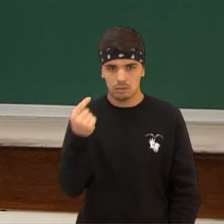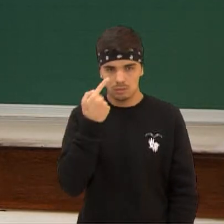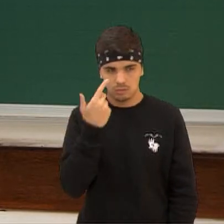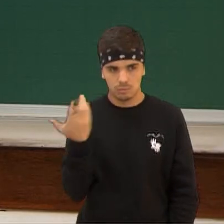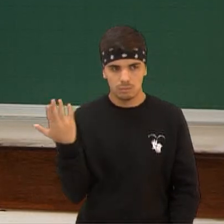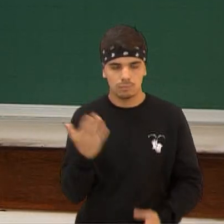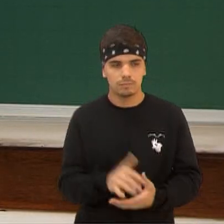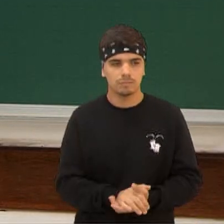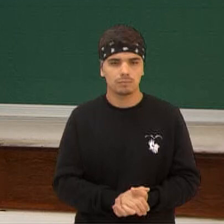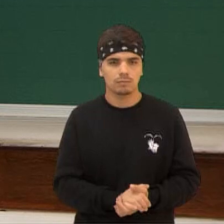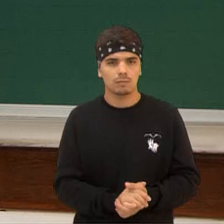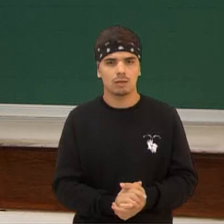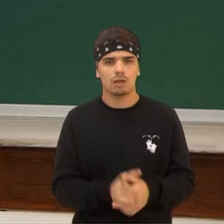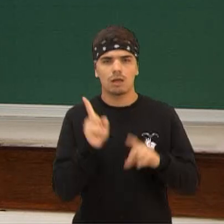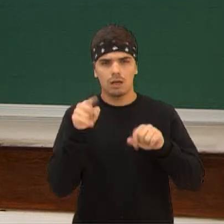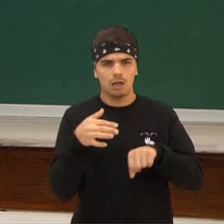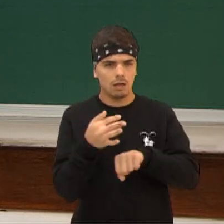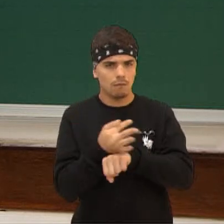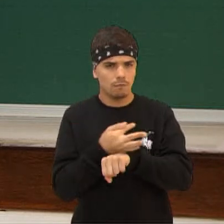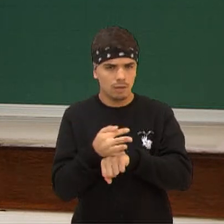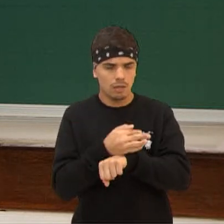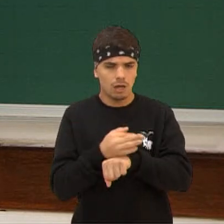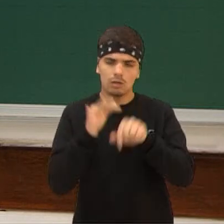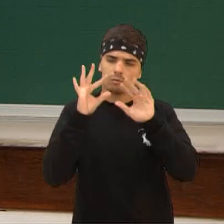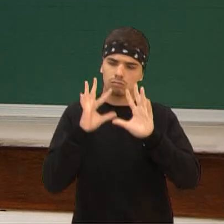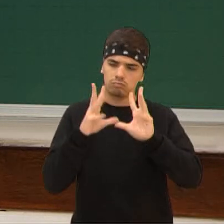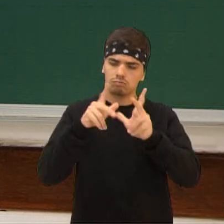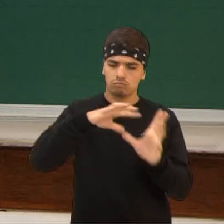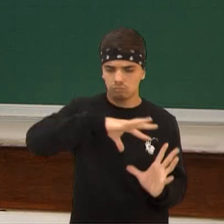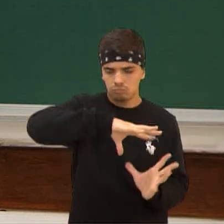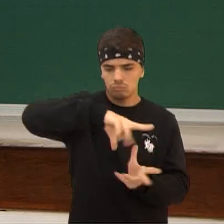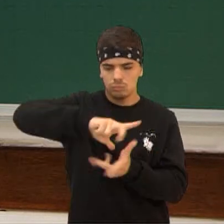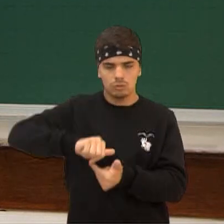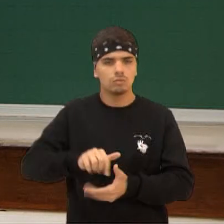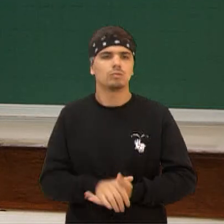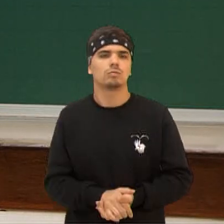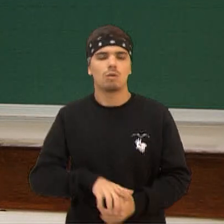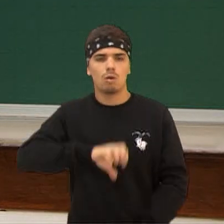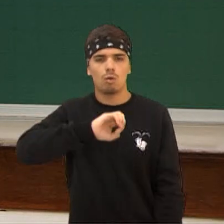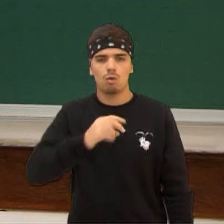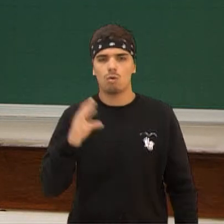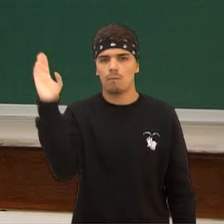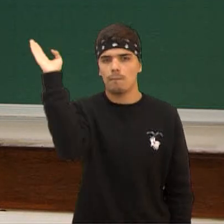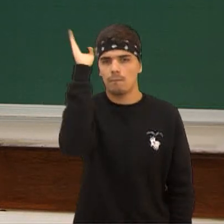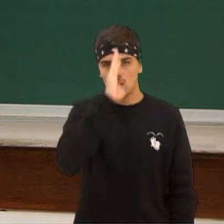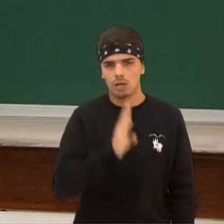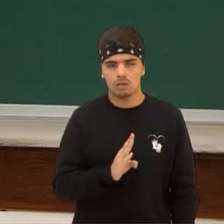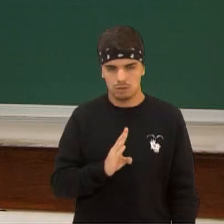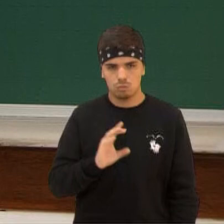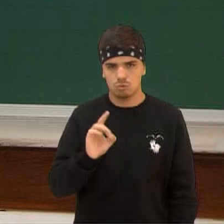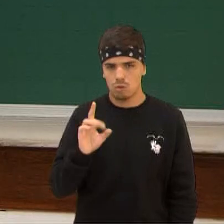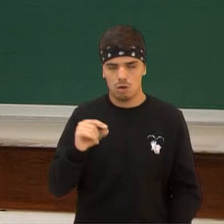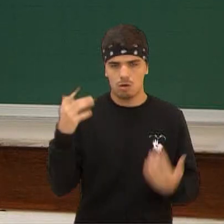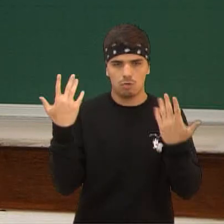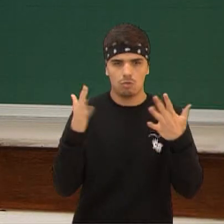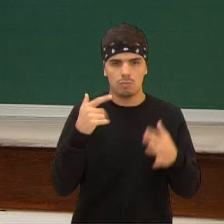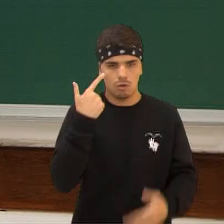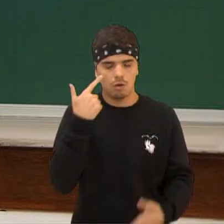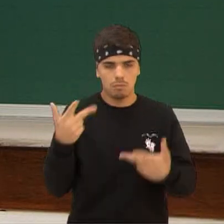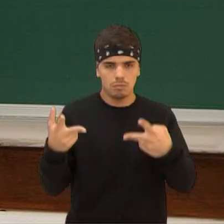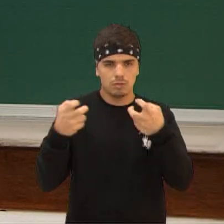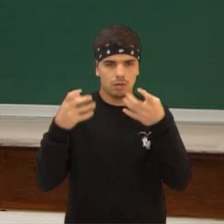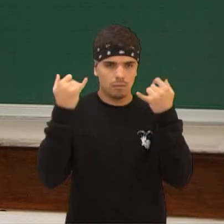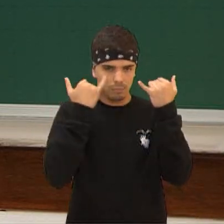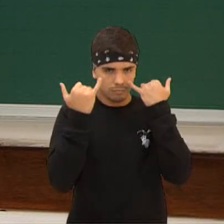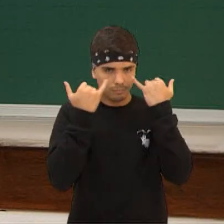detalhes. Será que é um feriado mundial? O mundo inteiro tem esse feriado? O Brasil inteiro comemora? Observa todos esses